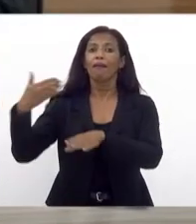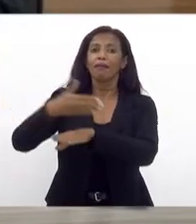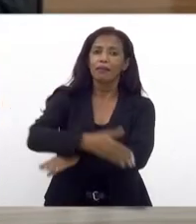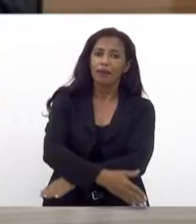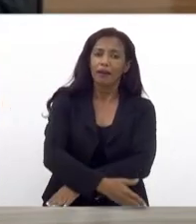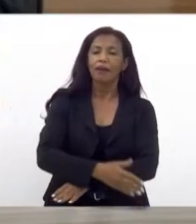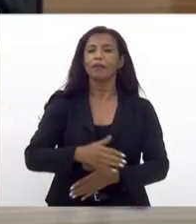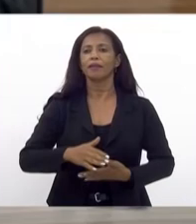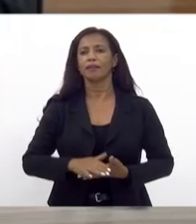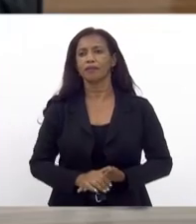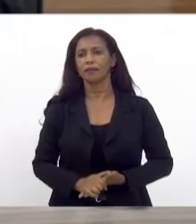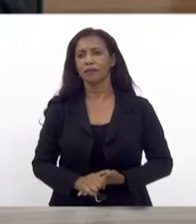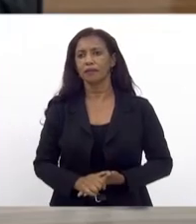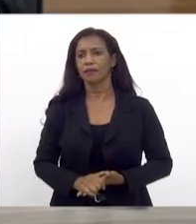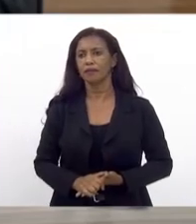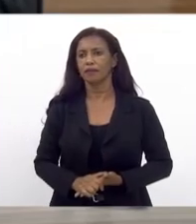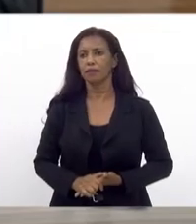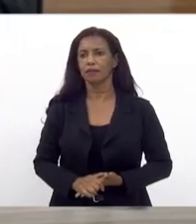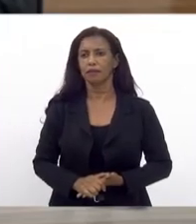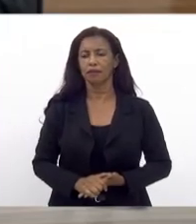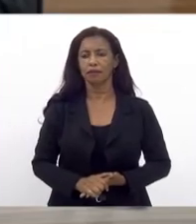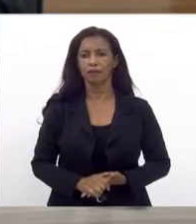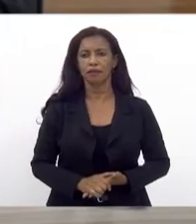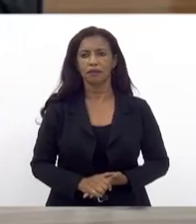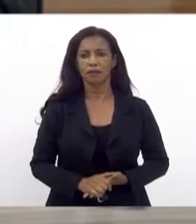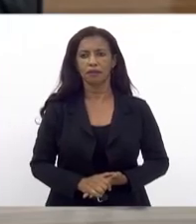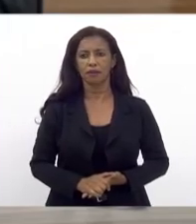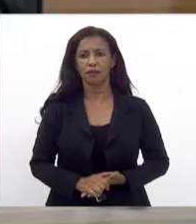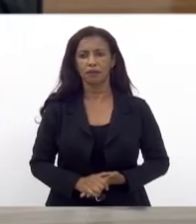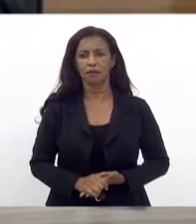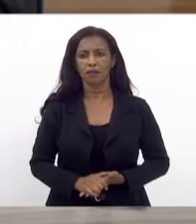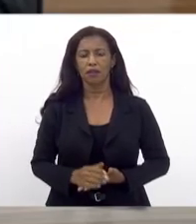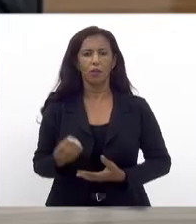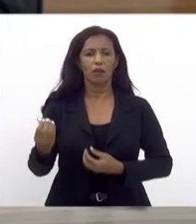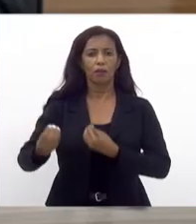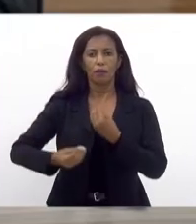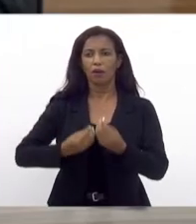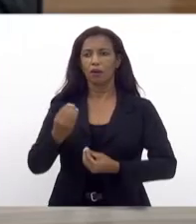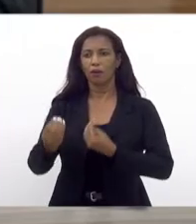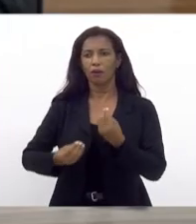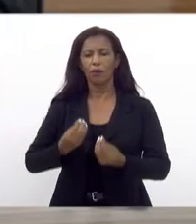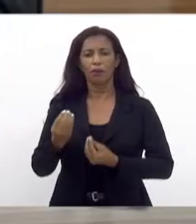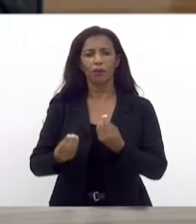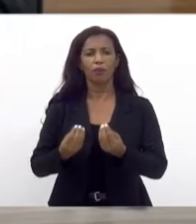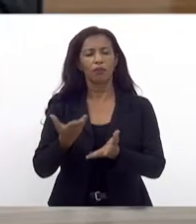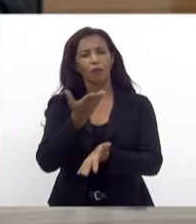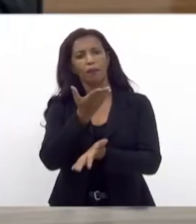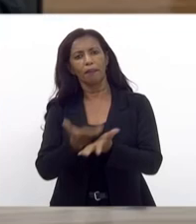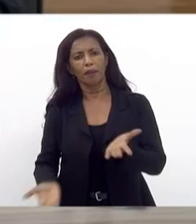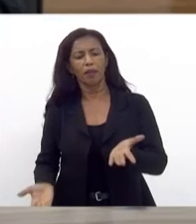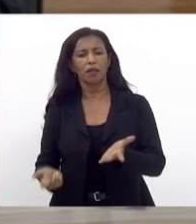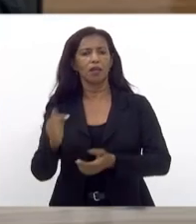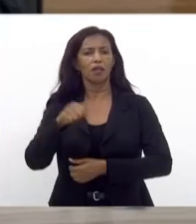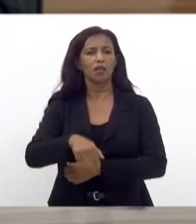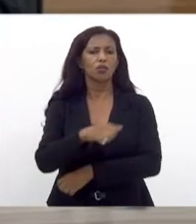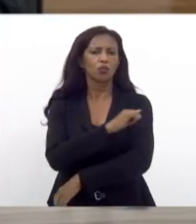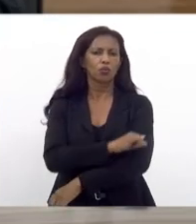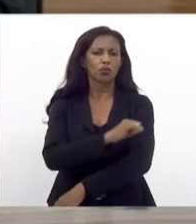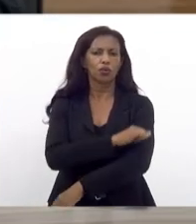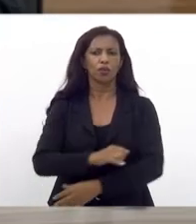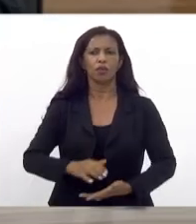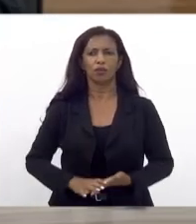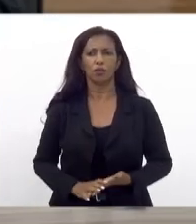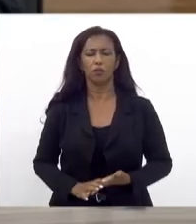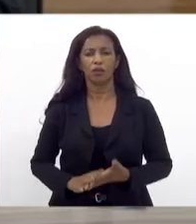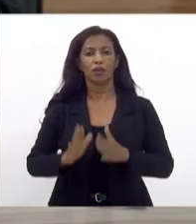Brasil. O Rio de Janeiro é a porta de entrada. Mas como? Se nós vamos perder esse hub aqui no Rio.